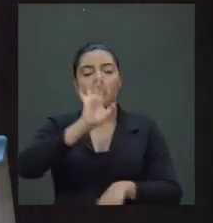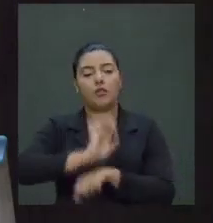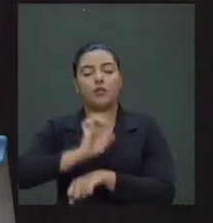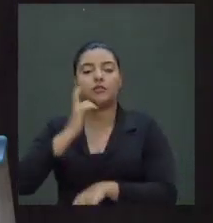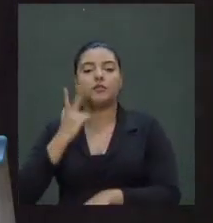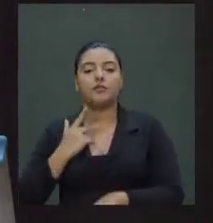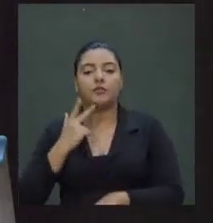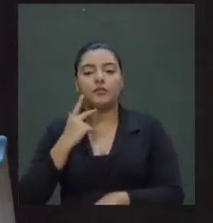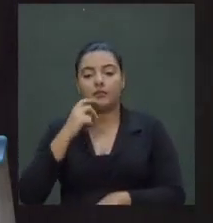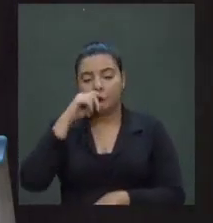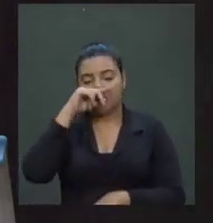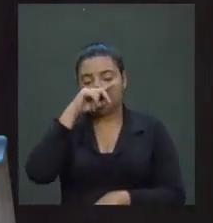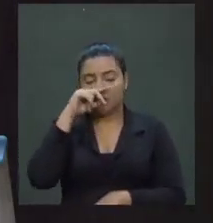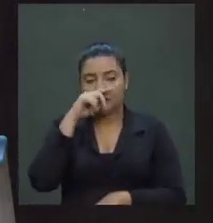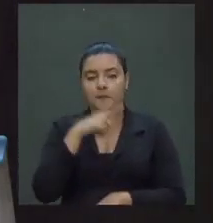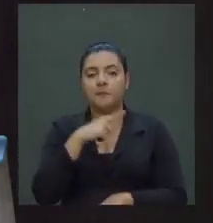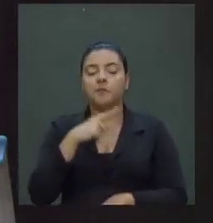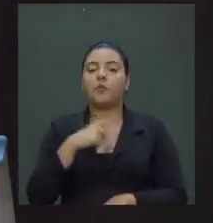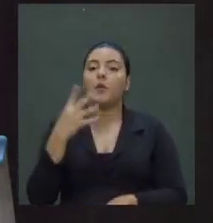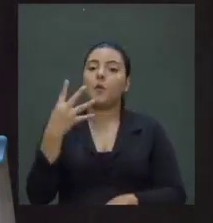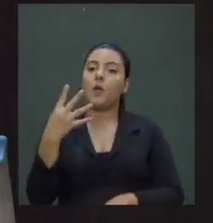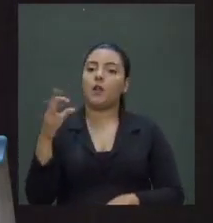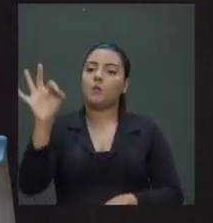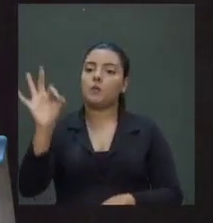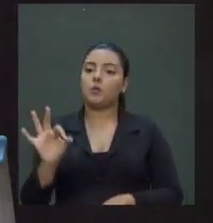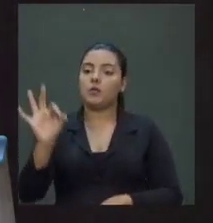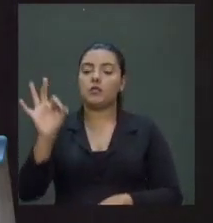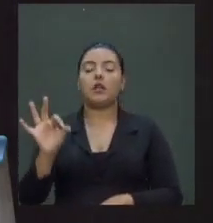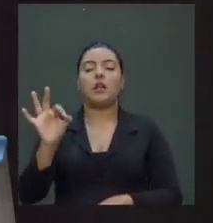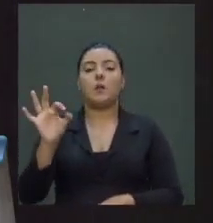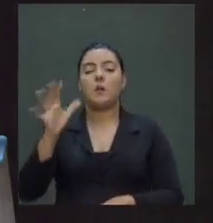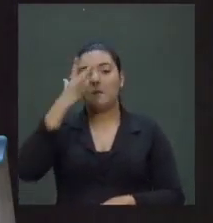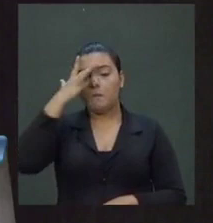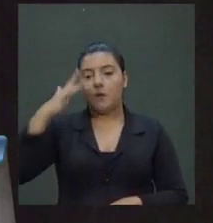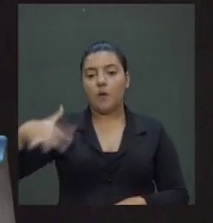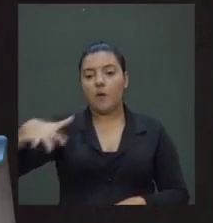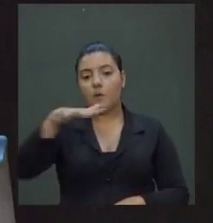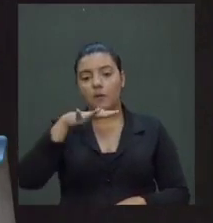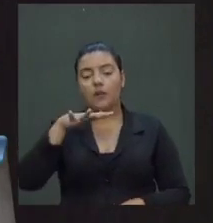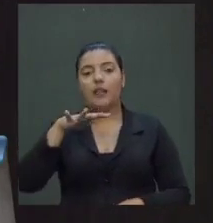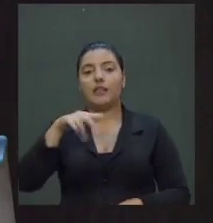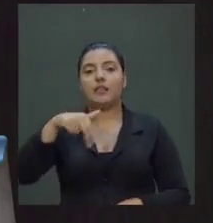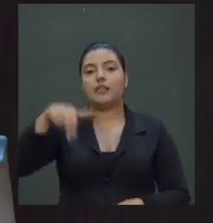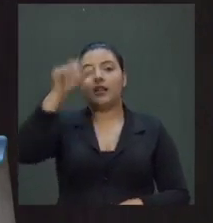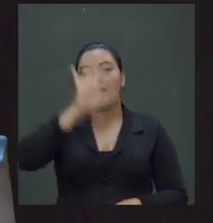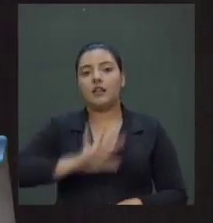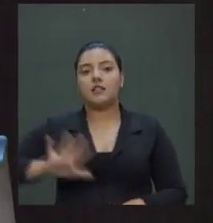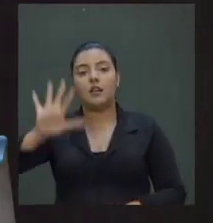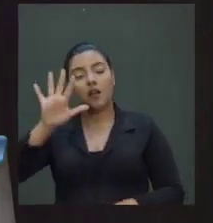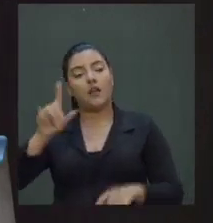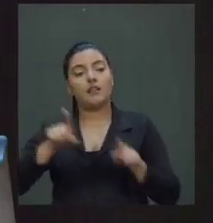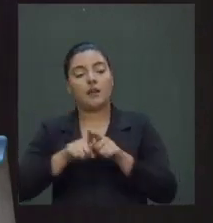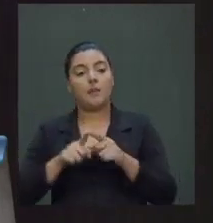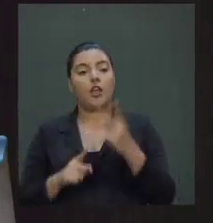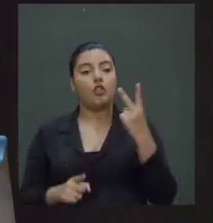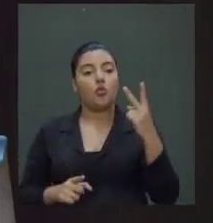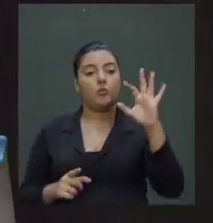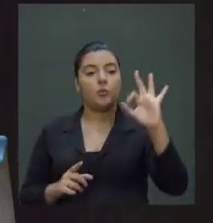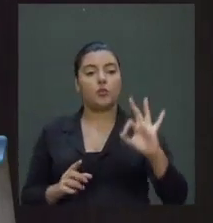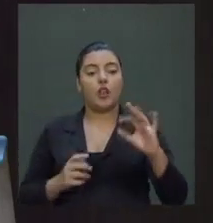Ceará ele tem 4% da população nacional e tem 2% da economia nacional.